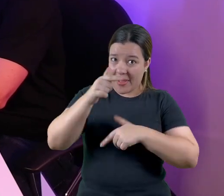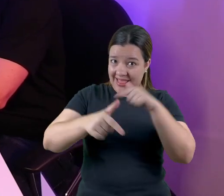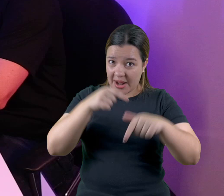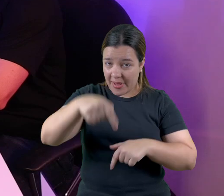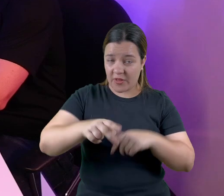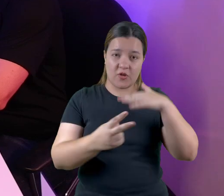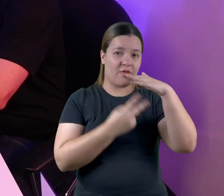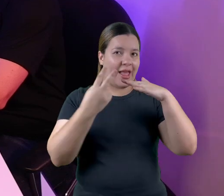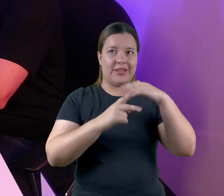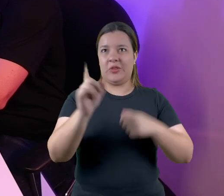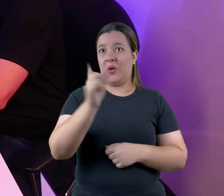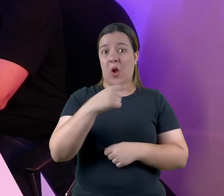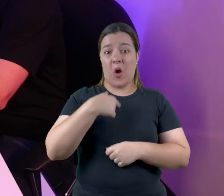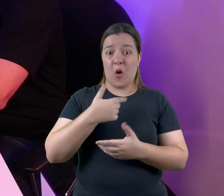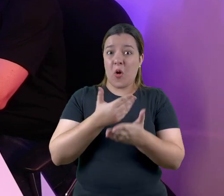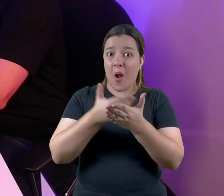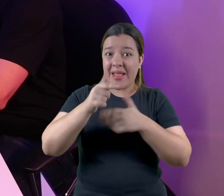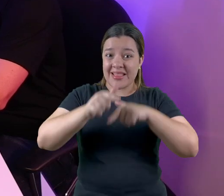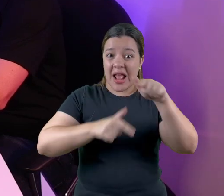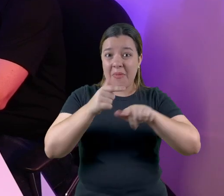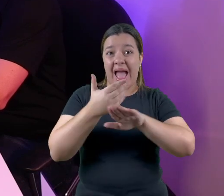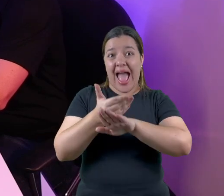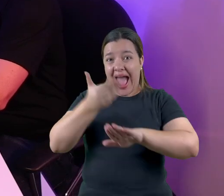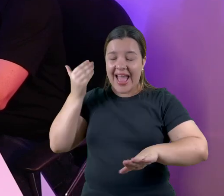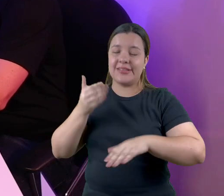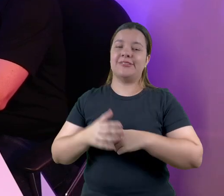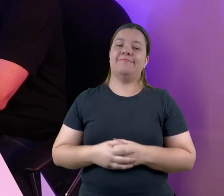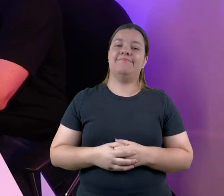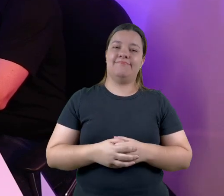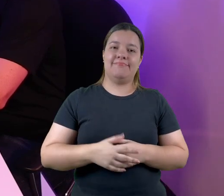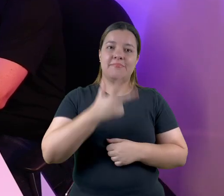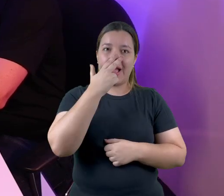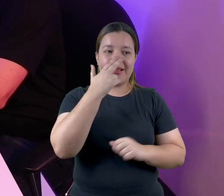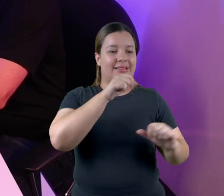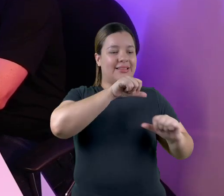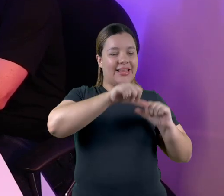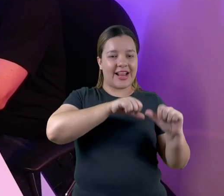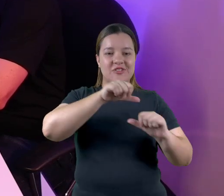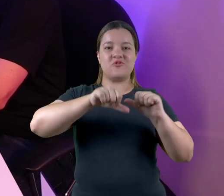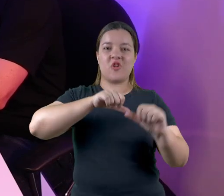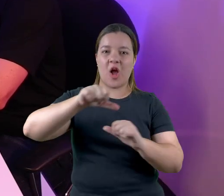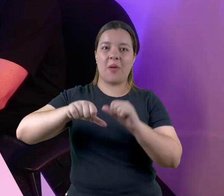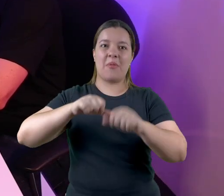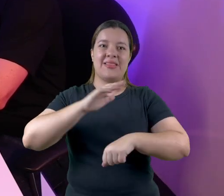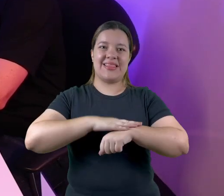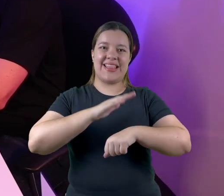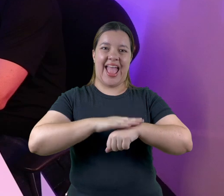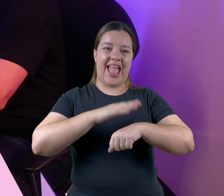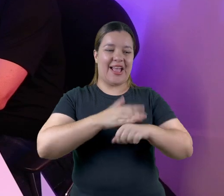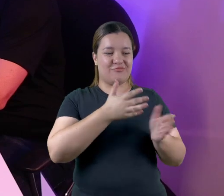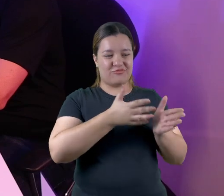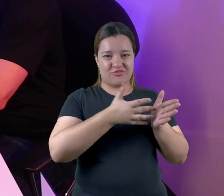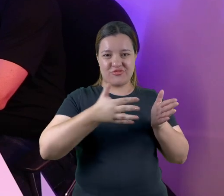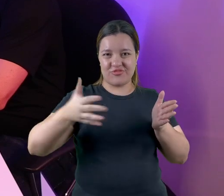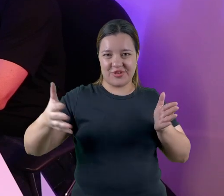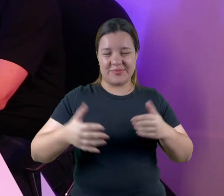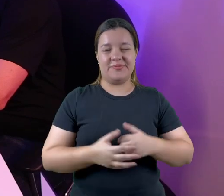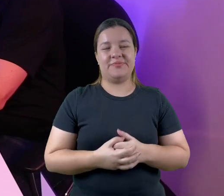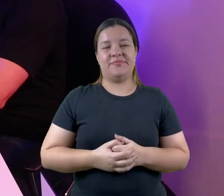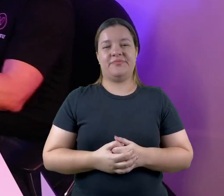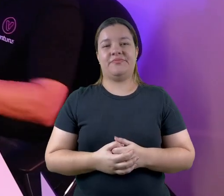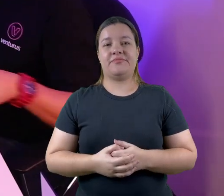comecei a carreira aqui né verdade então para ver como isso já vem e vem se transformando aí ao longo do tempo né